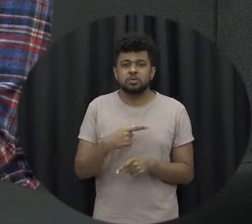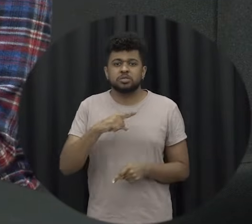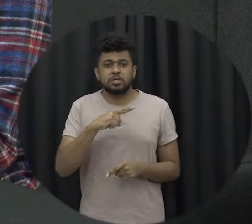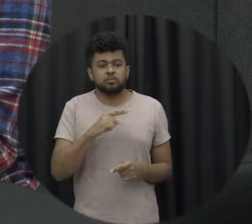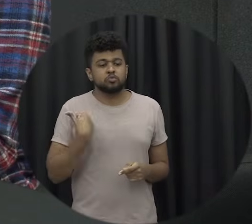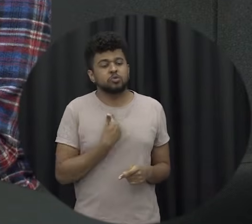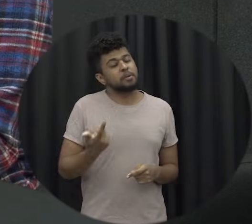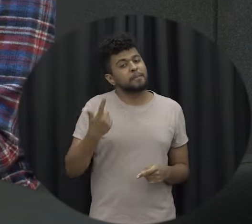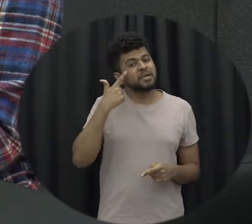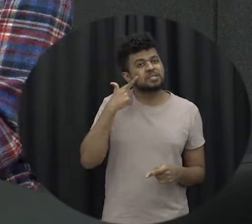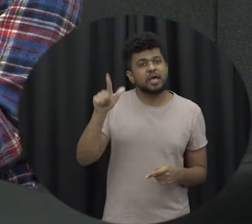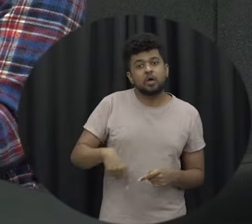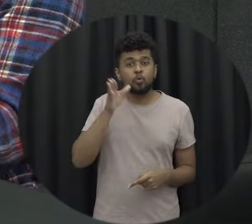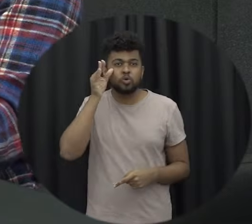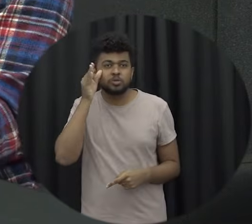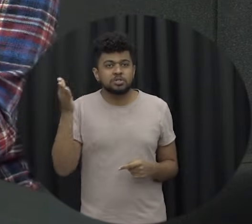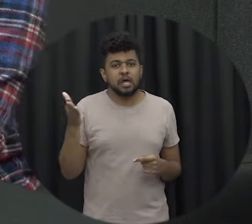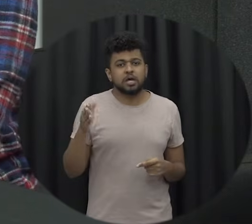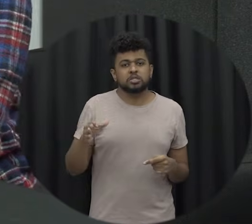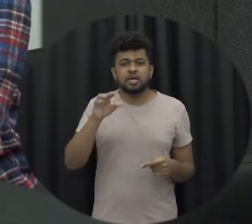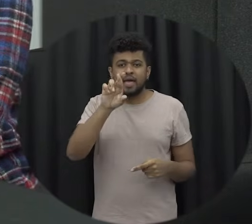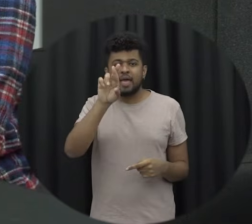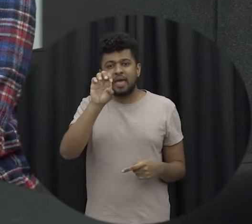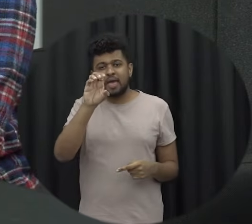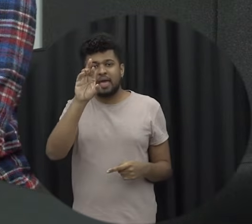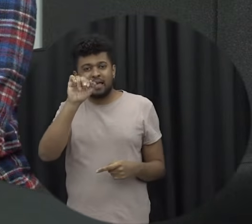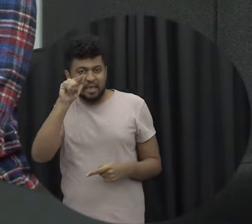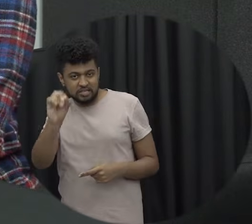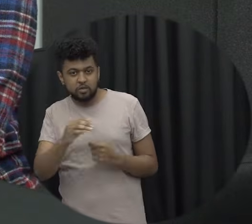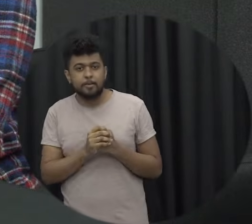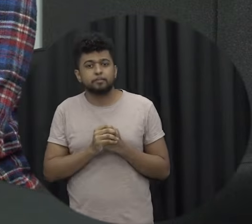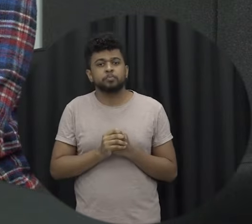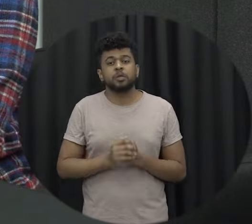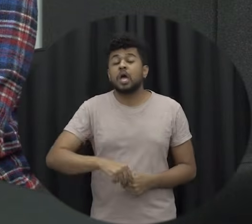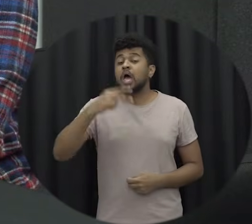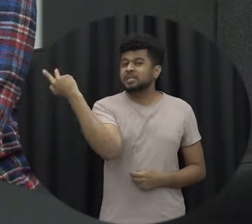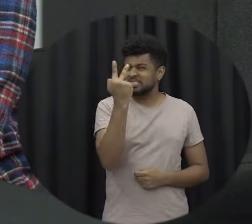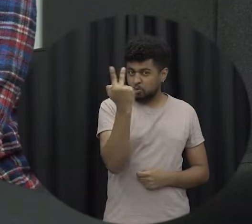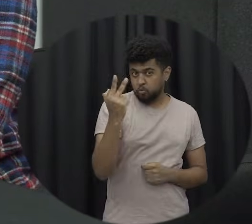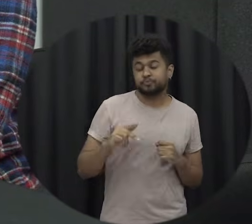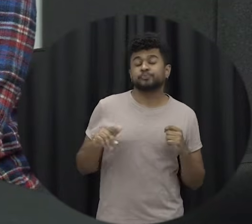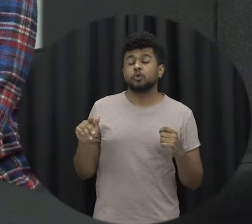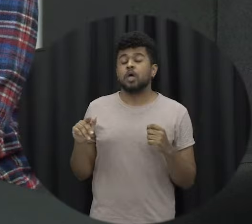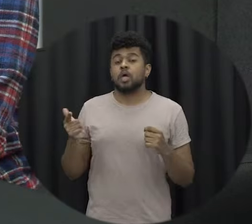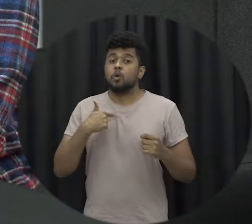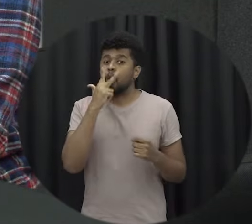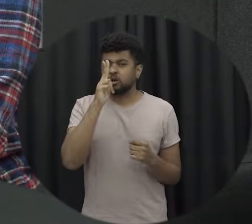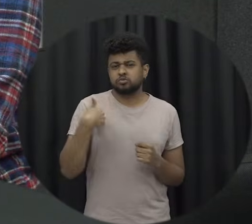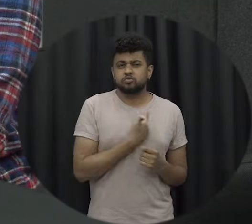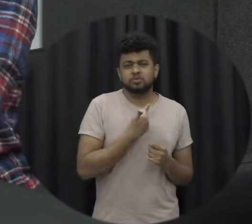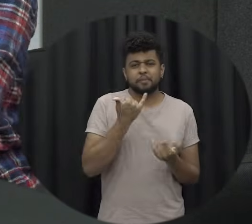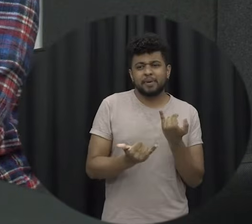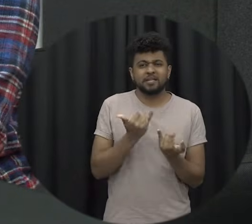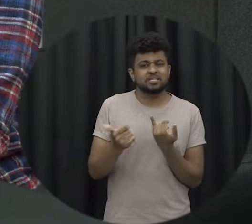como recreação, né? O segundo ponto é que eu acho que a gente, inclusive, desvaloriza a própria matemática, porque aí a gente